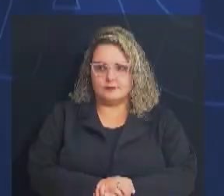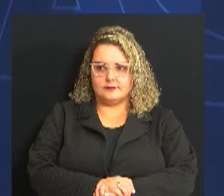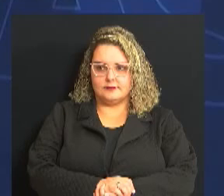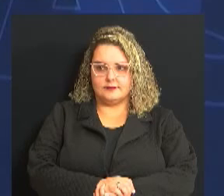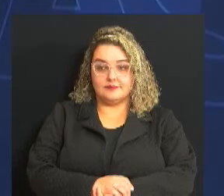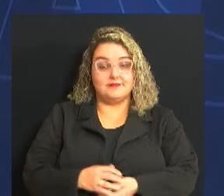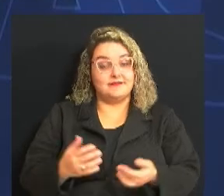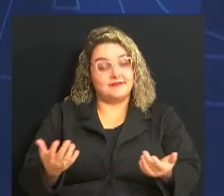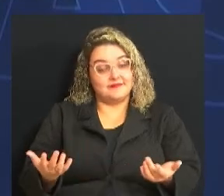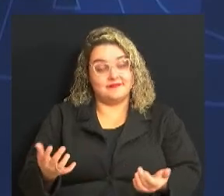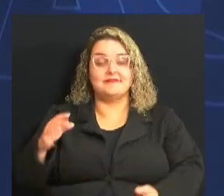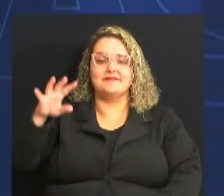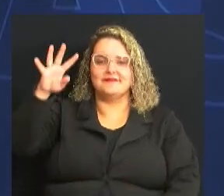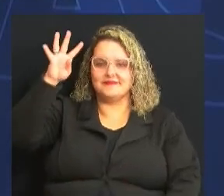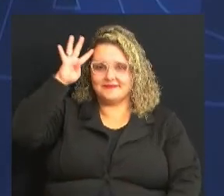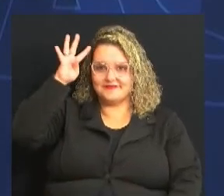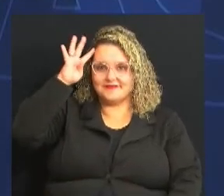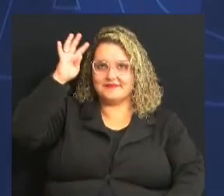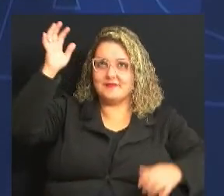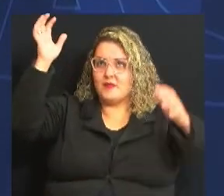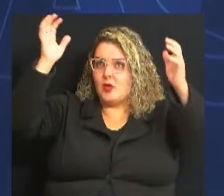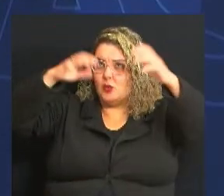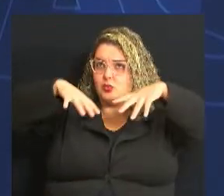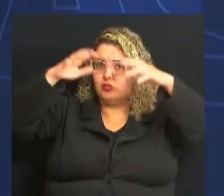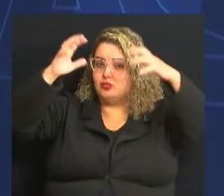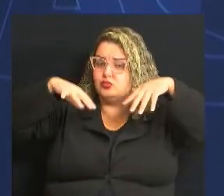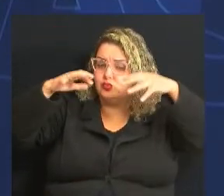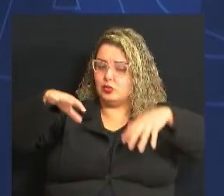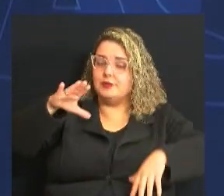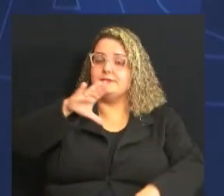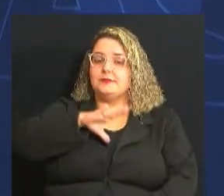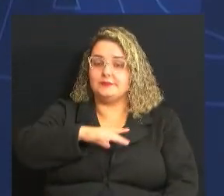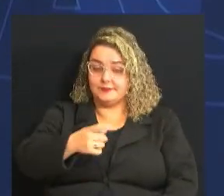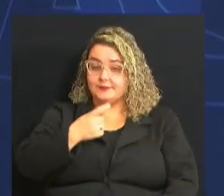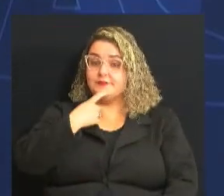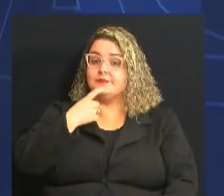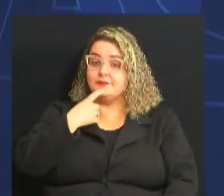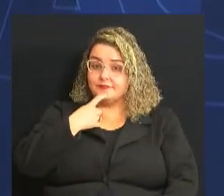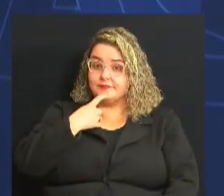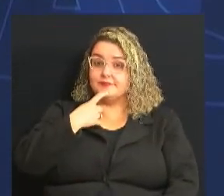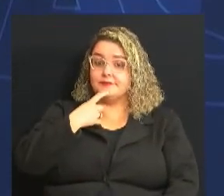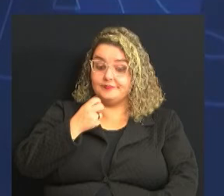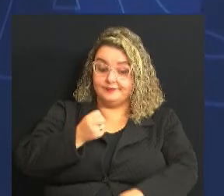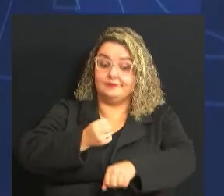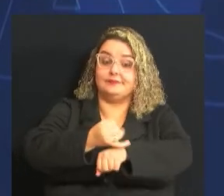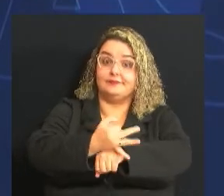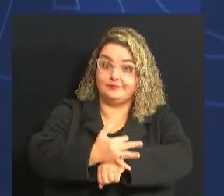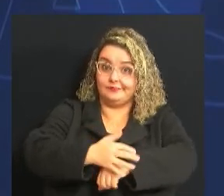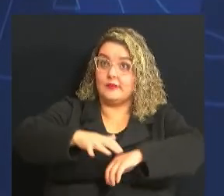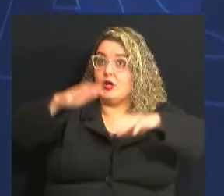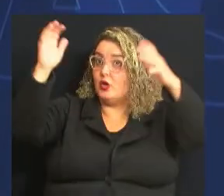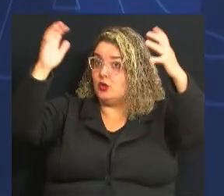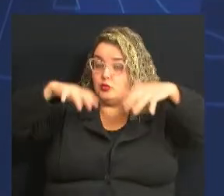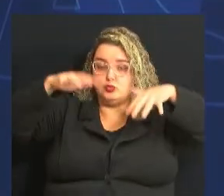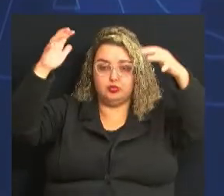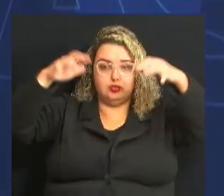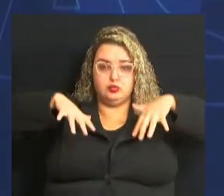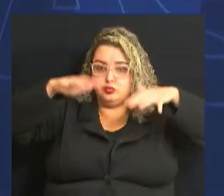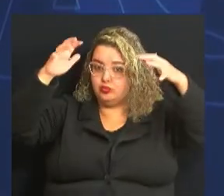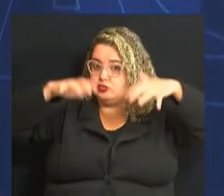É, quarta-feira de muita chuva aqui na cidade de Campinas. Desde a madrugada não para de chover e